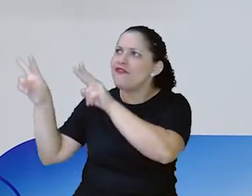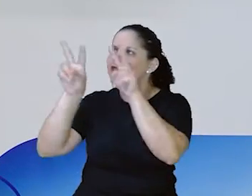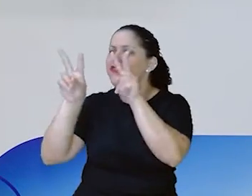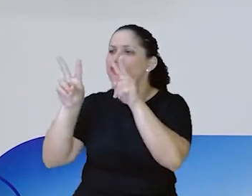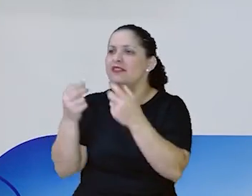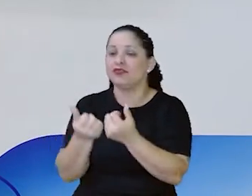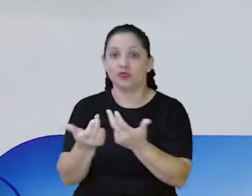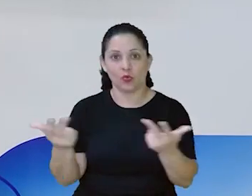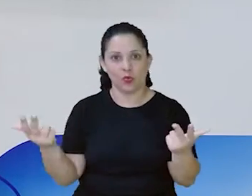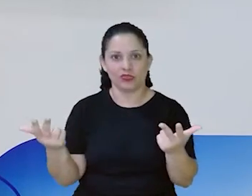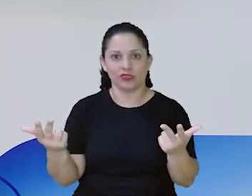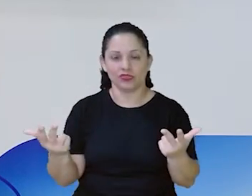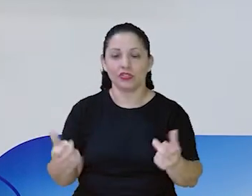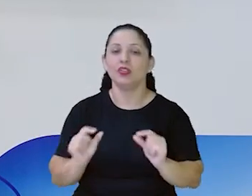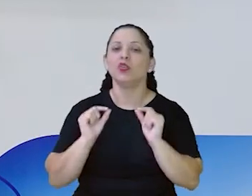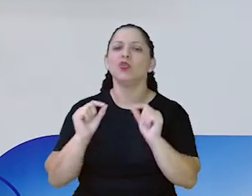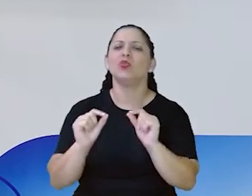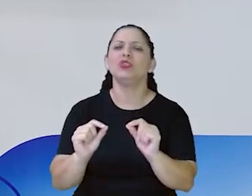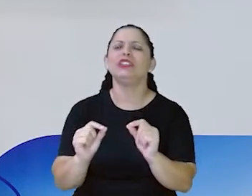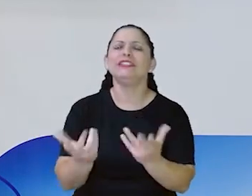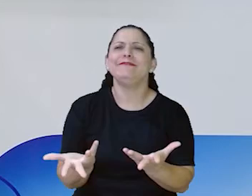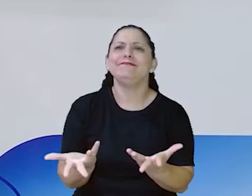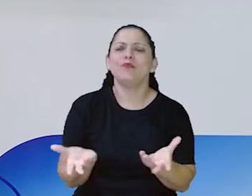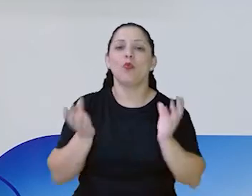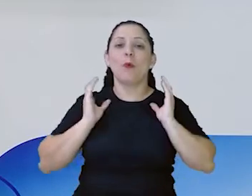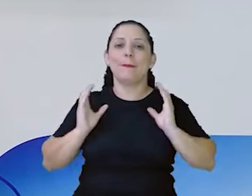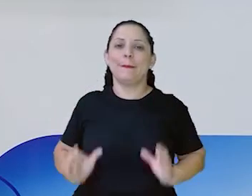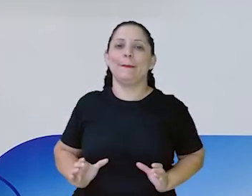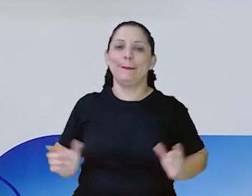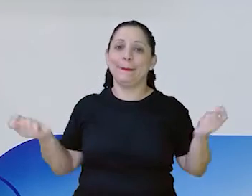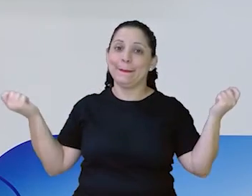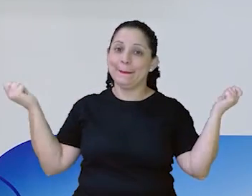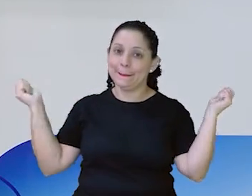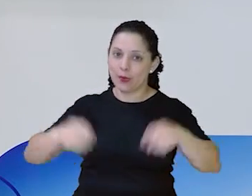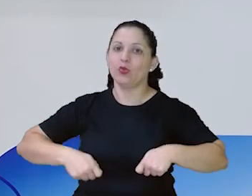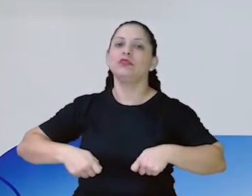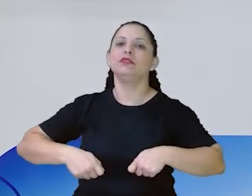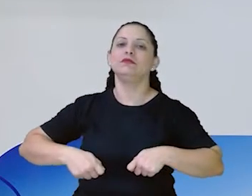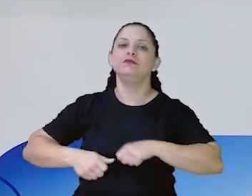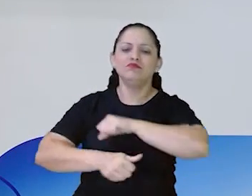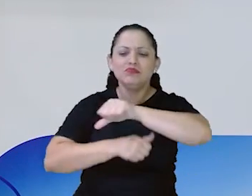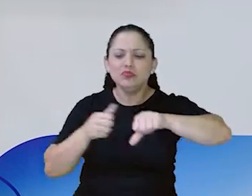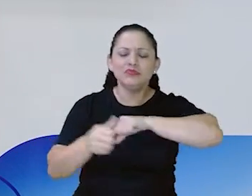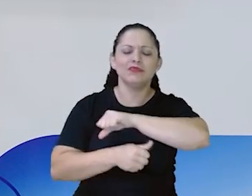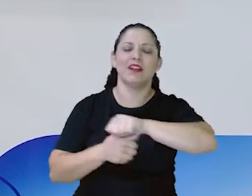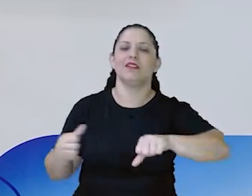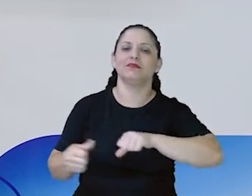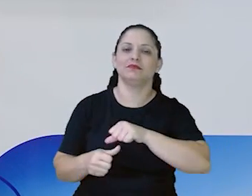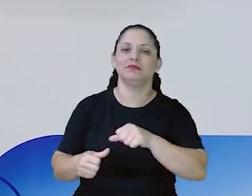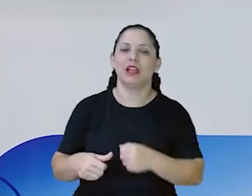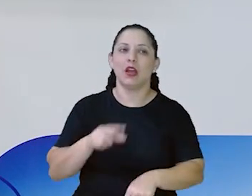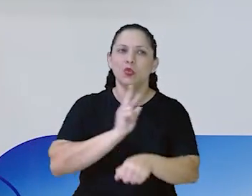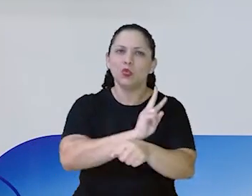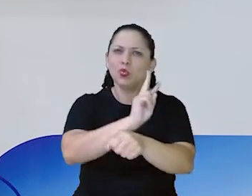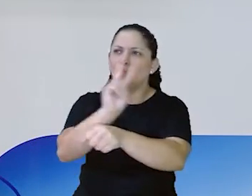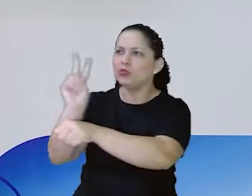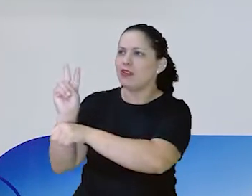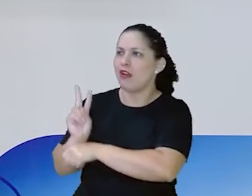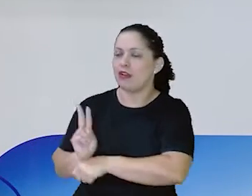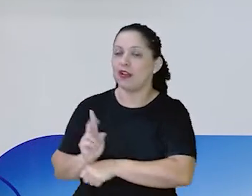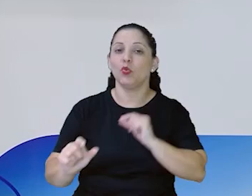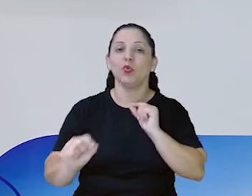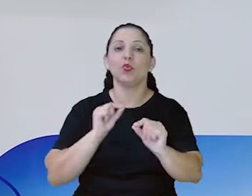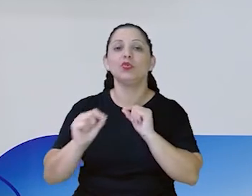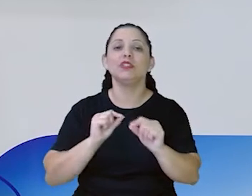vê situações como essa, quais são as atitudes que a gente pode tomar? E a gente já vem falando, para preservar, quais são os hábitos